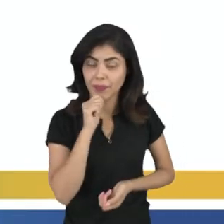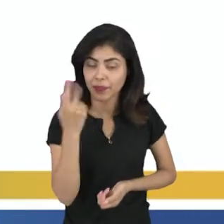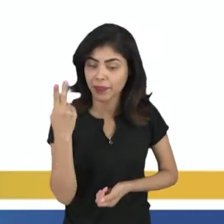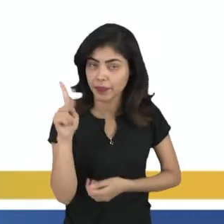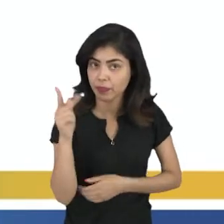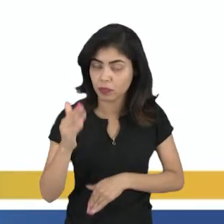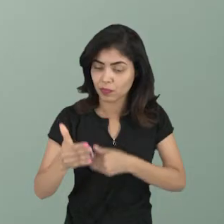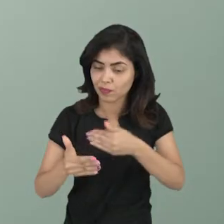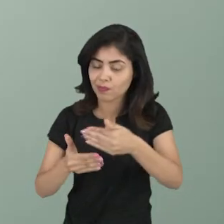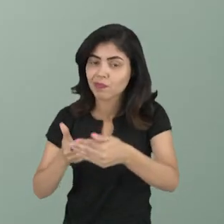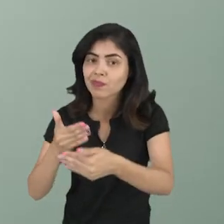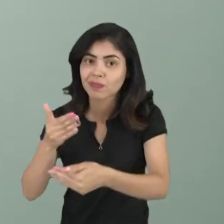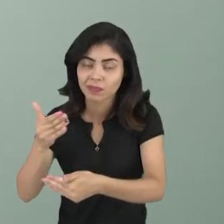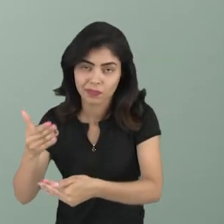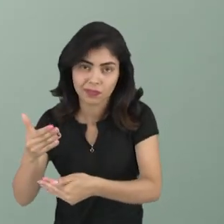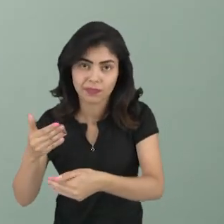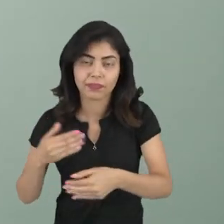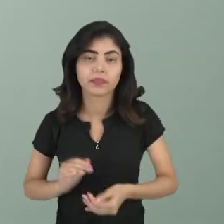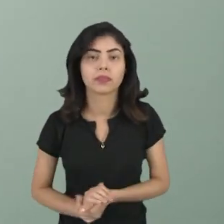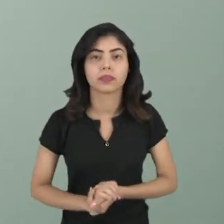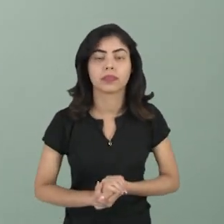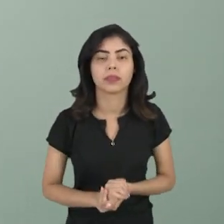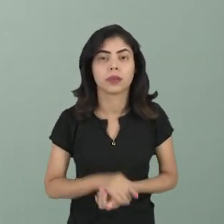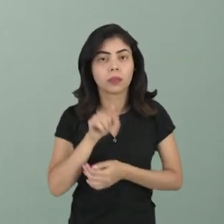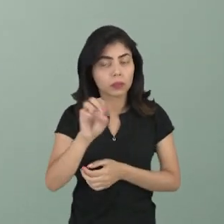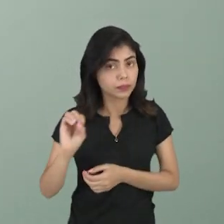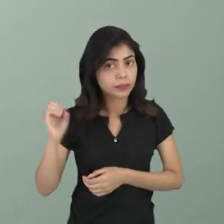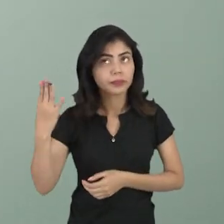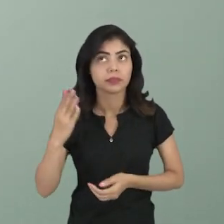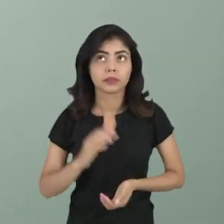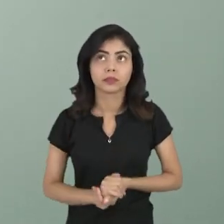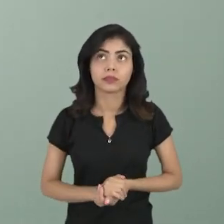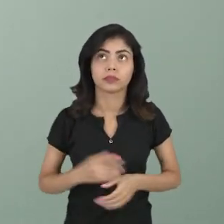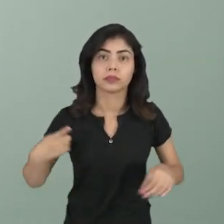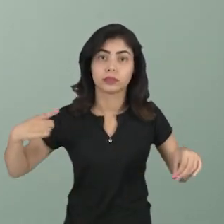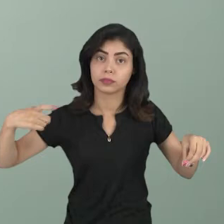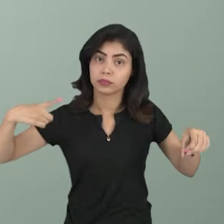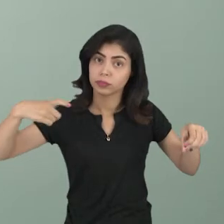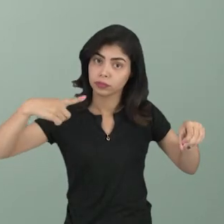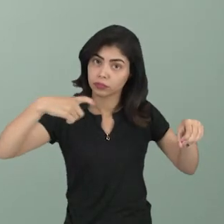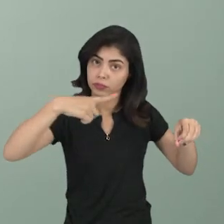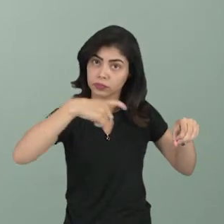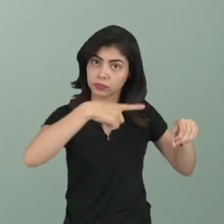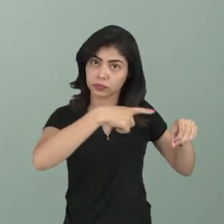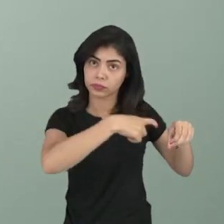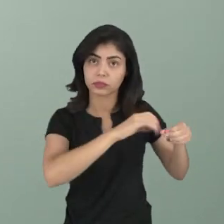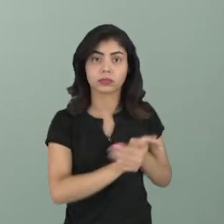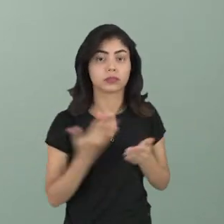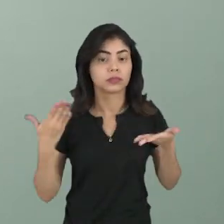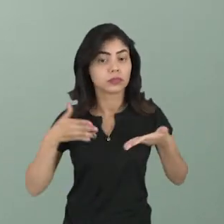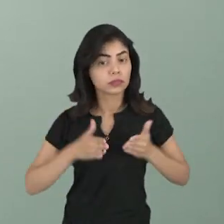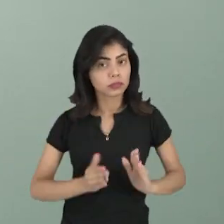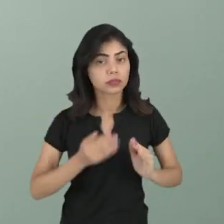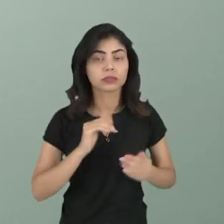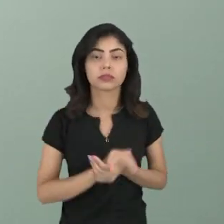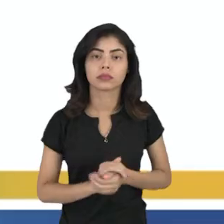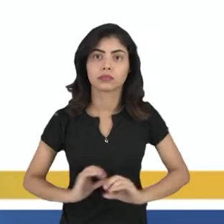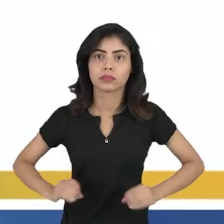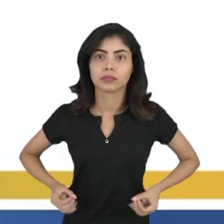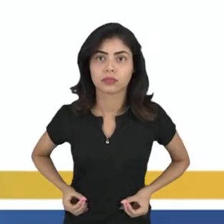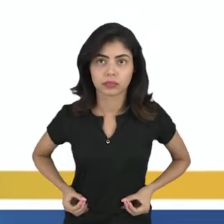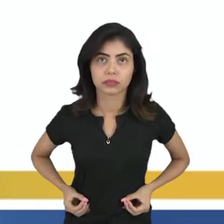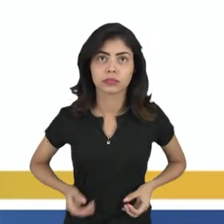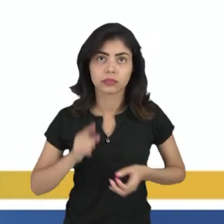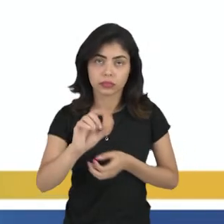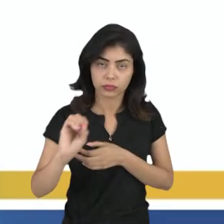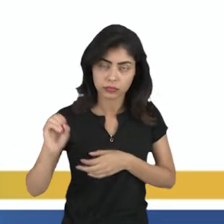tem um processo para acontecer. Nesse caso, o espermatozoide ele precisa conseguir se deslocar até o óvulo.